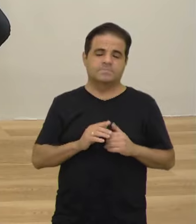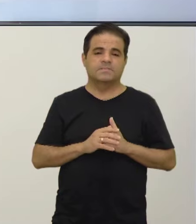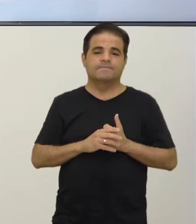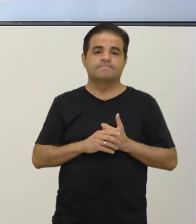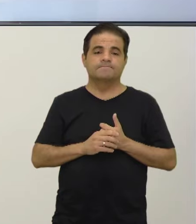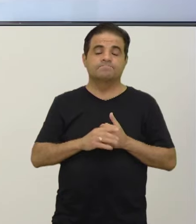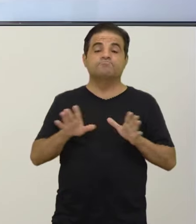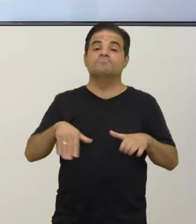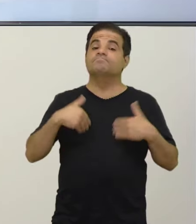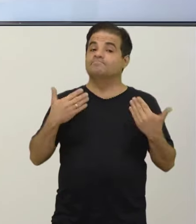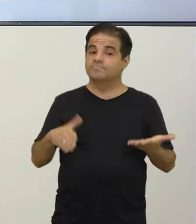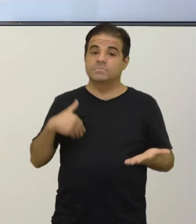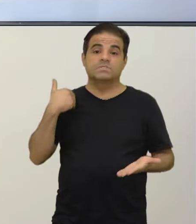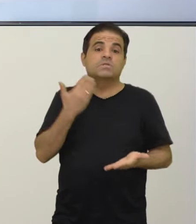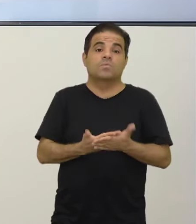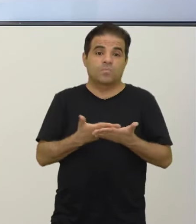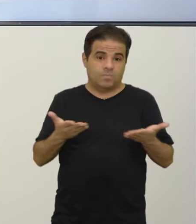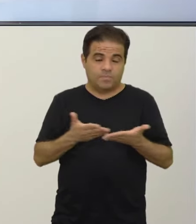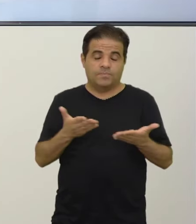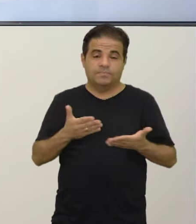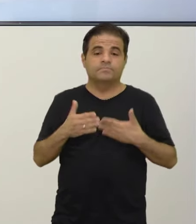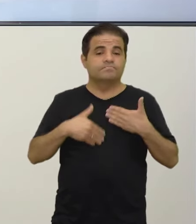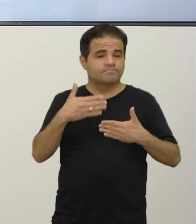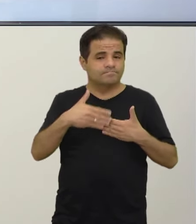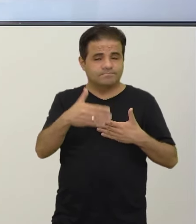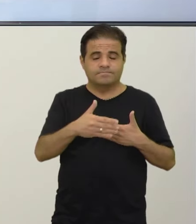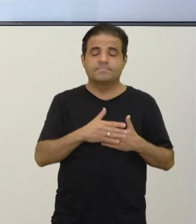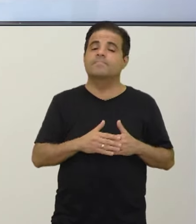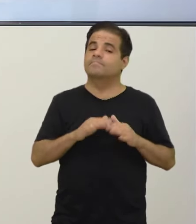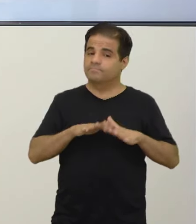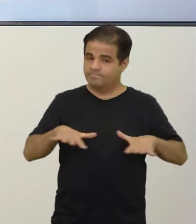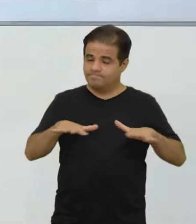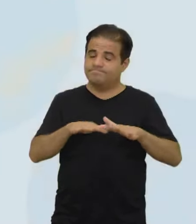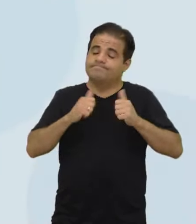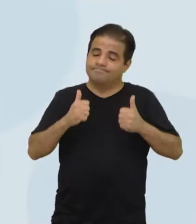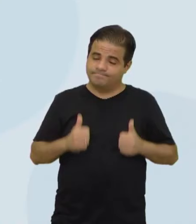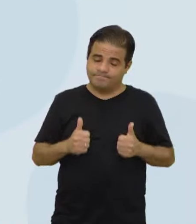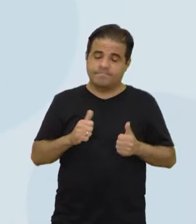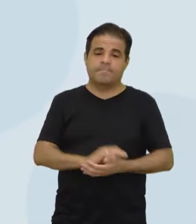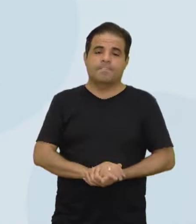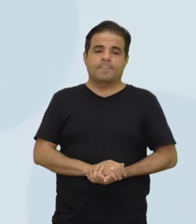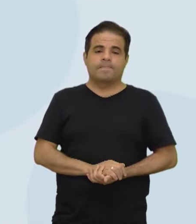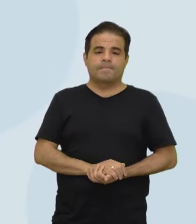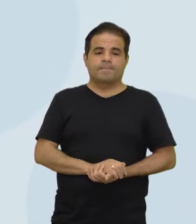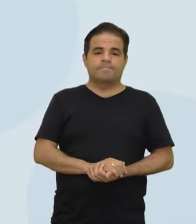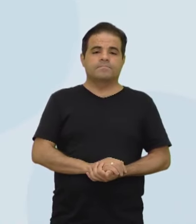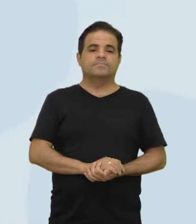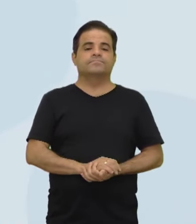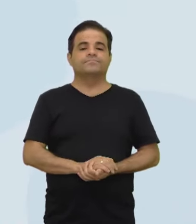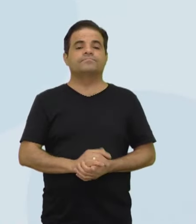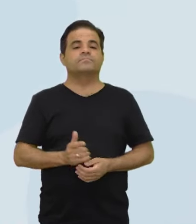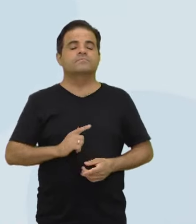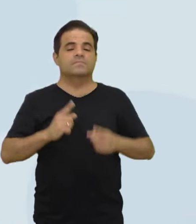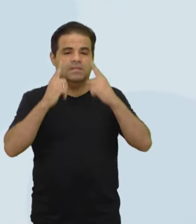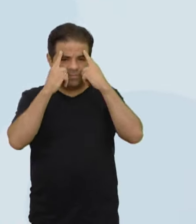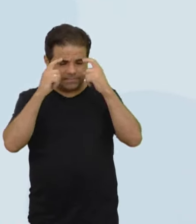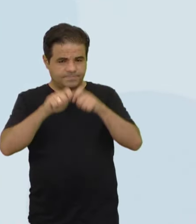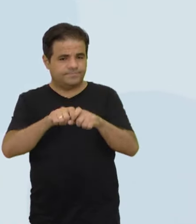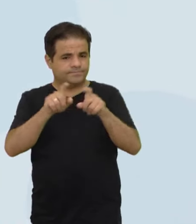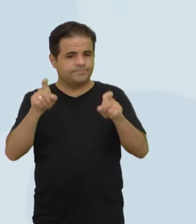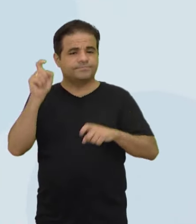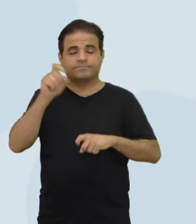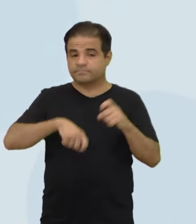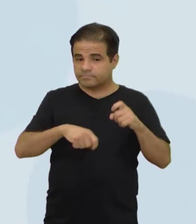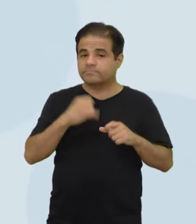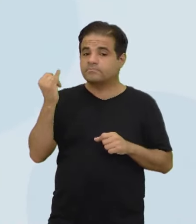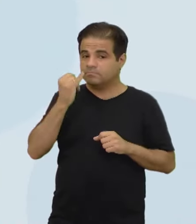até quando a gente também não está perpetuando esse tipo de violência. Enfim, a gente tem a violência sexual. E é